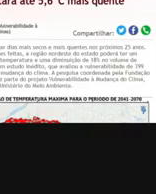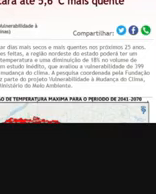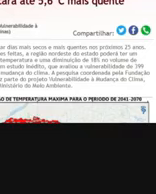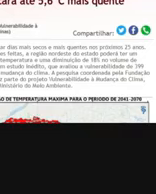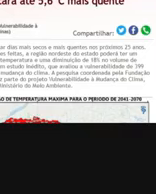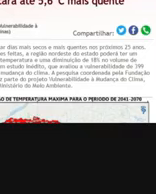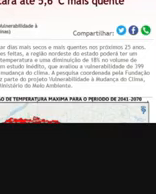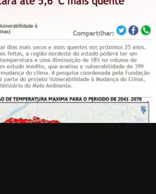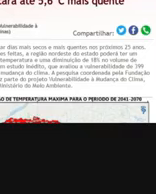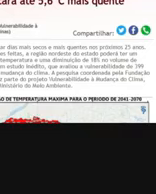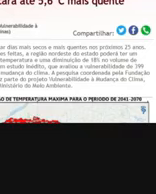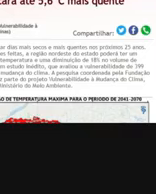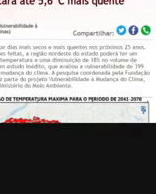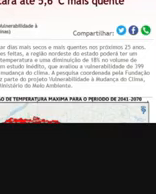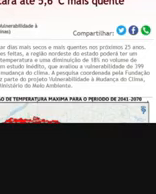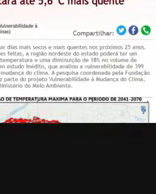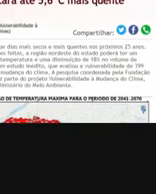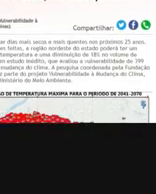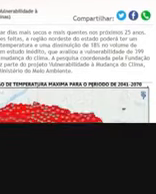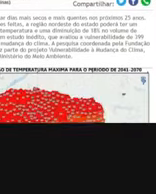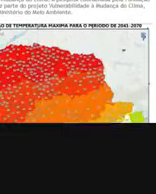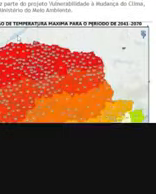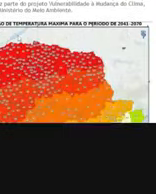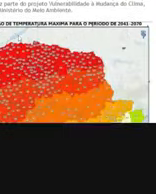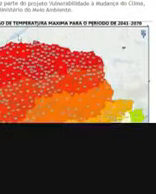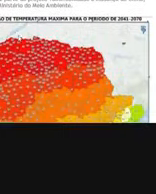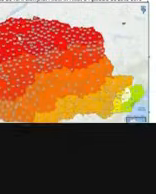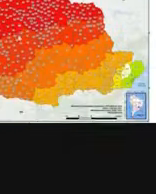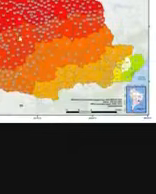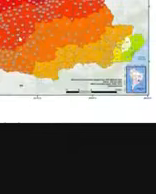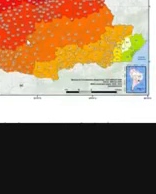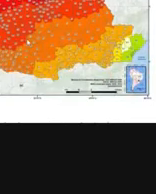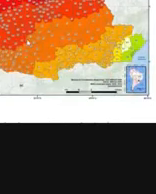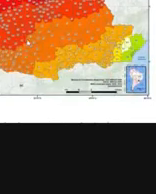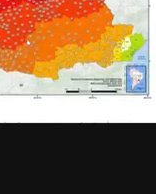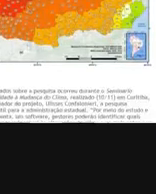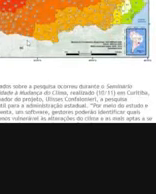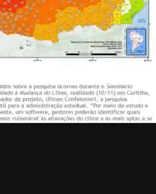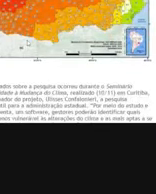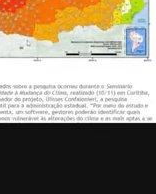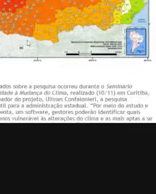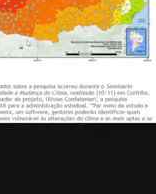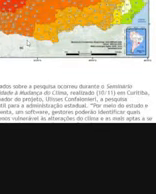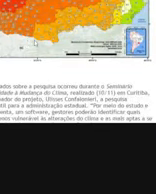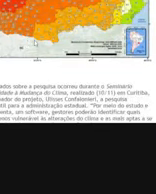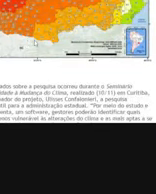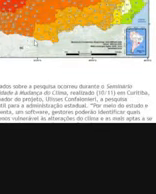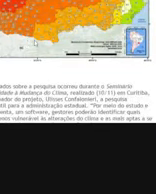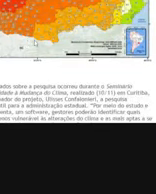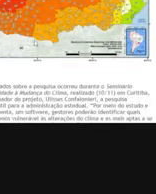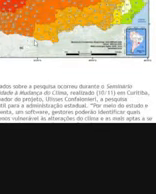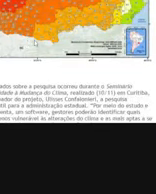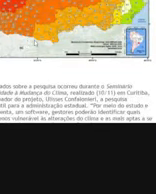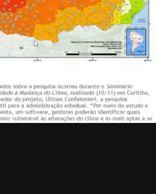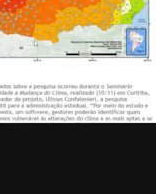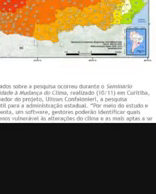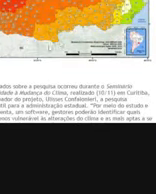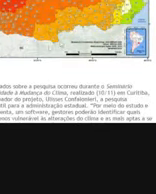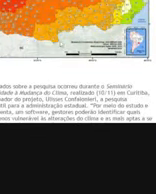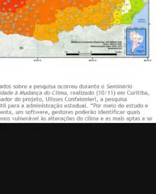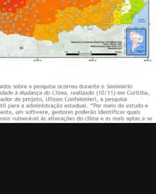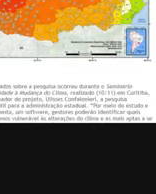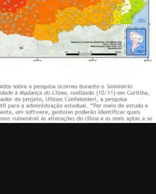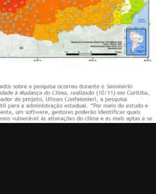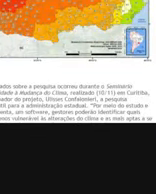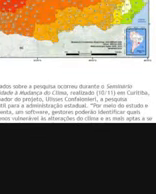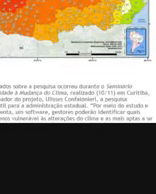cada estado a esses processos de mudança climática. Então, para o Paraná, uma das previsões que se fazia há 5 anos atrás